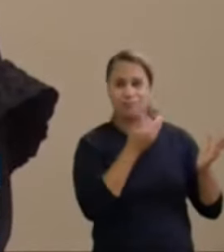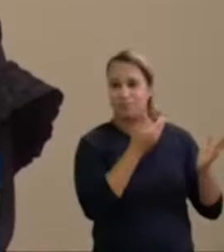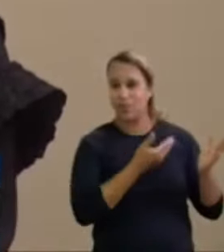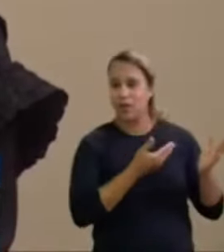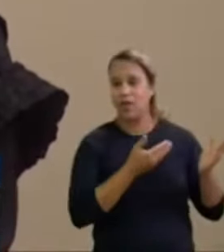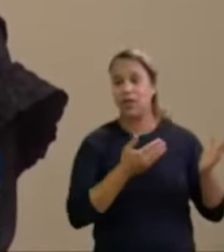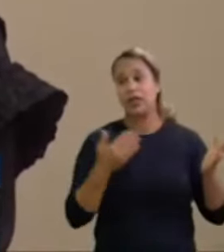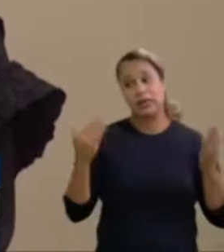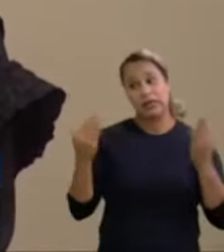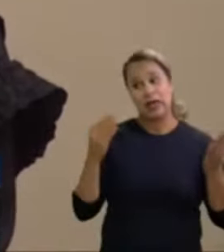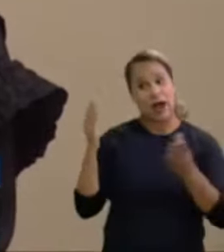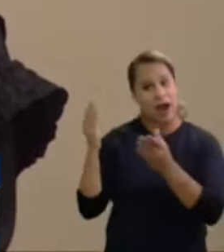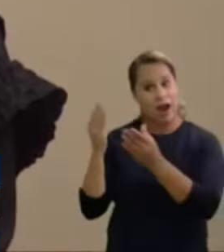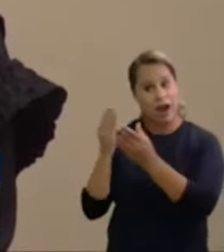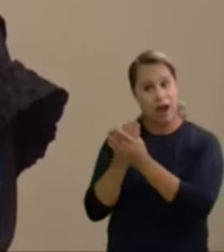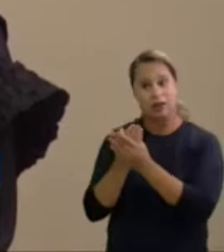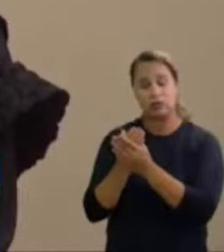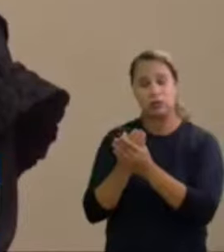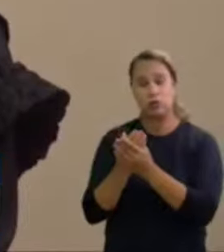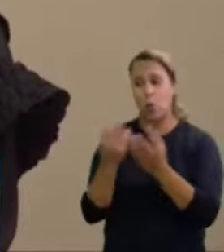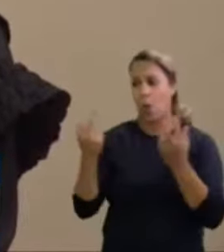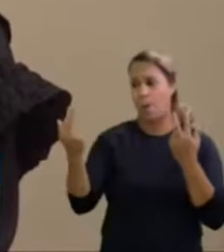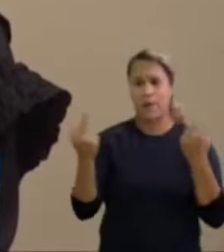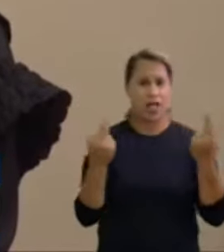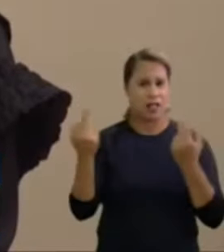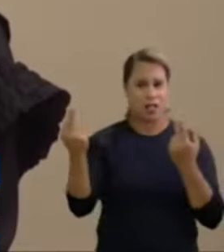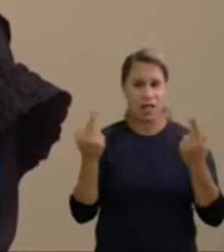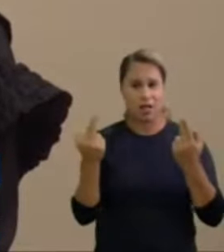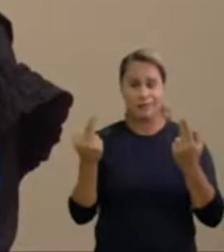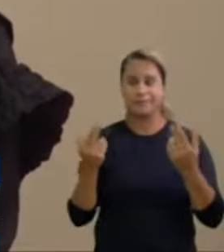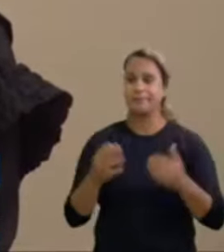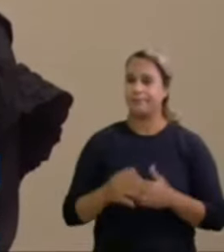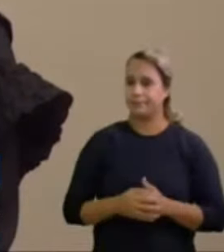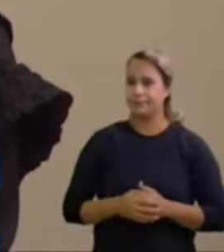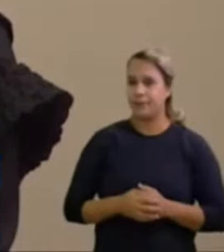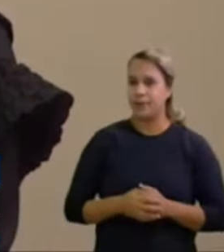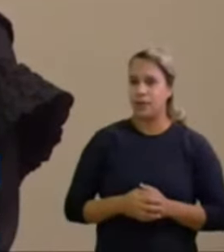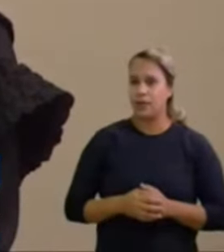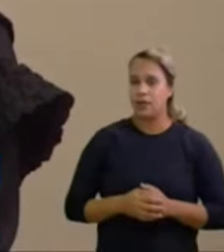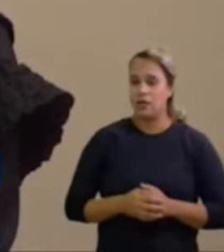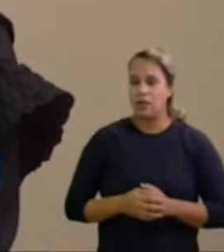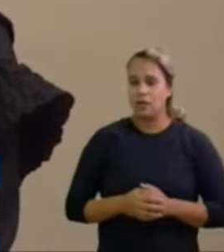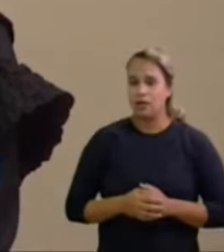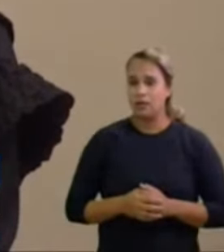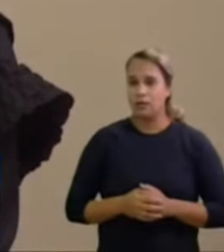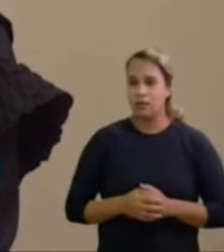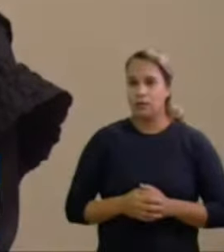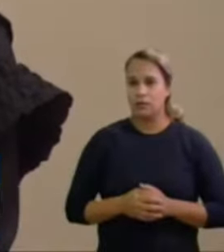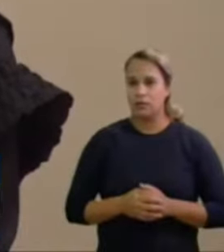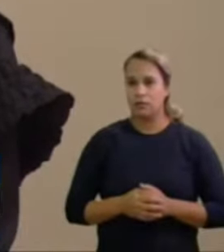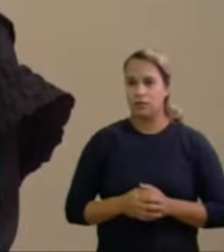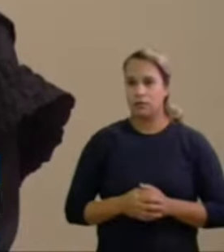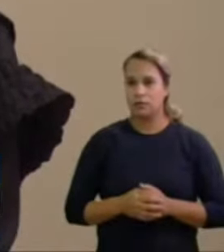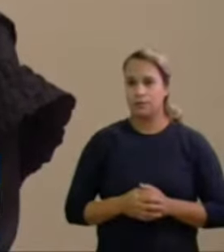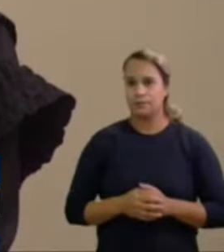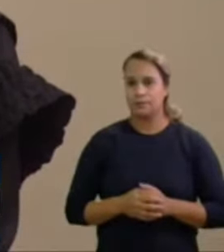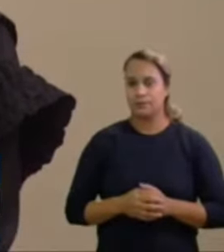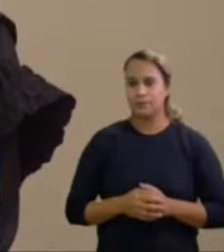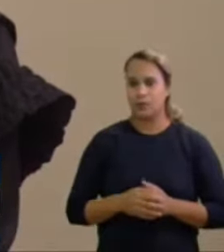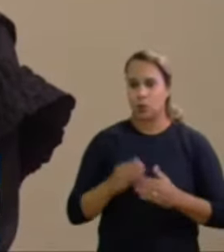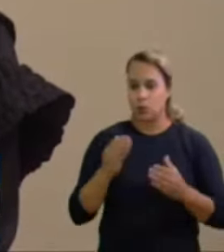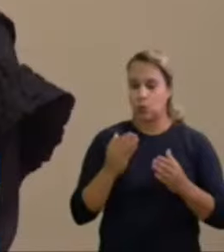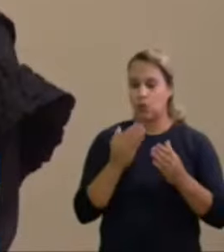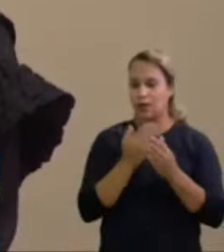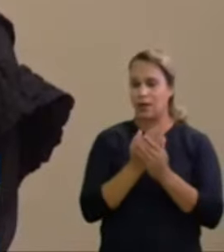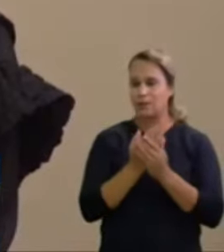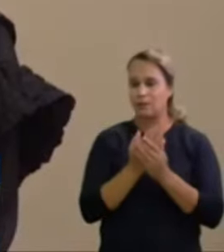fosse similares Então vale registrar que no recurso caso paradigmático caso paradigmático sobre a questão